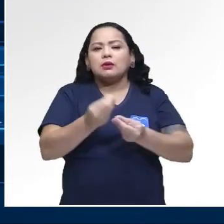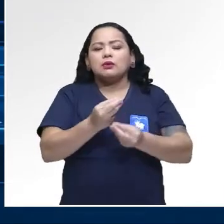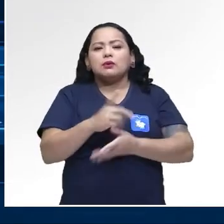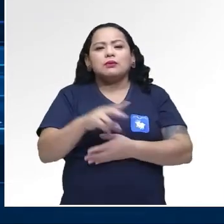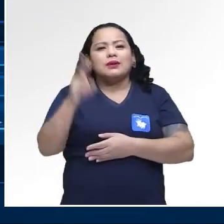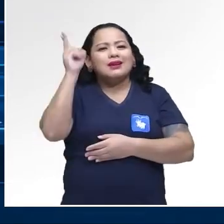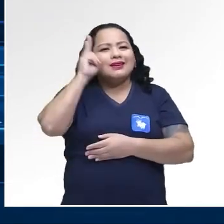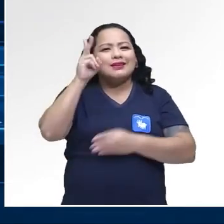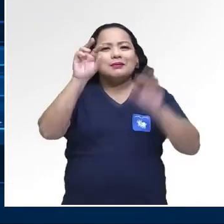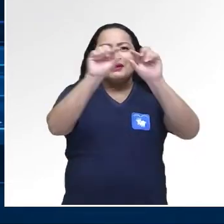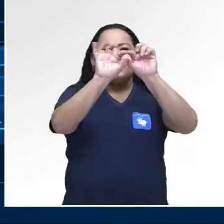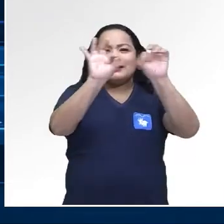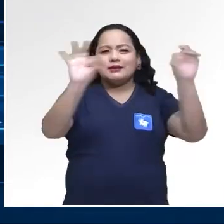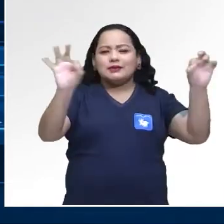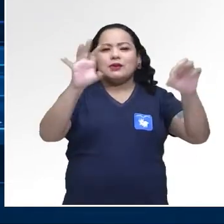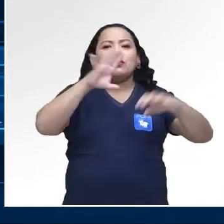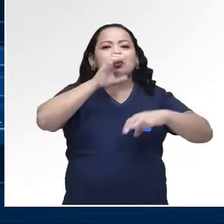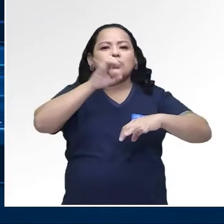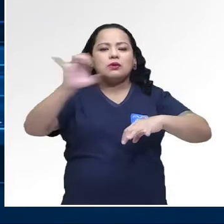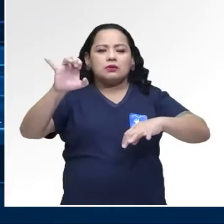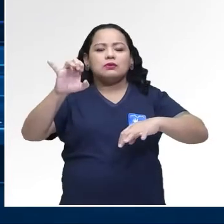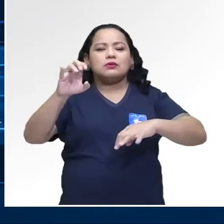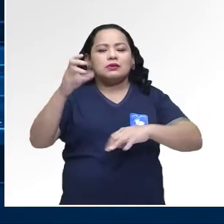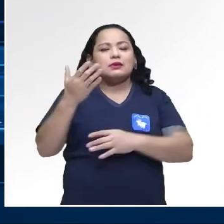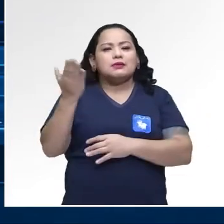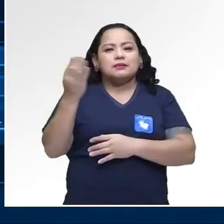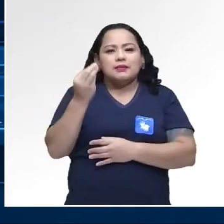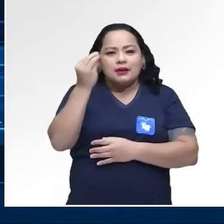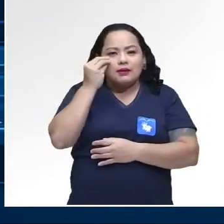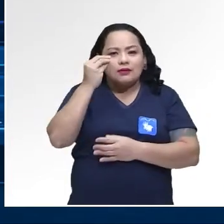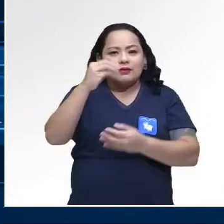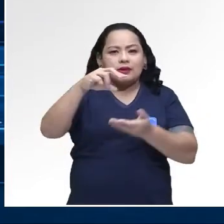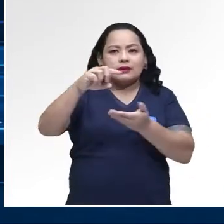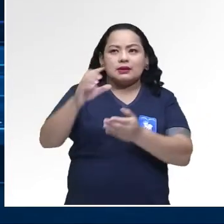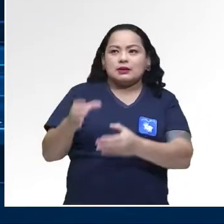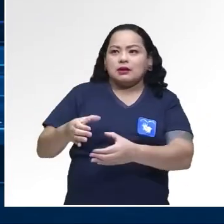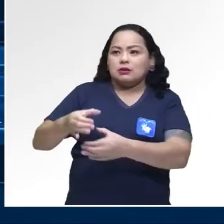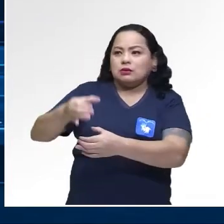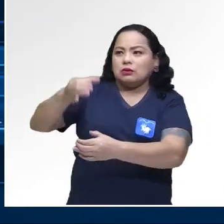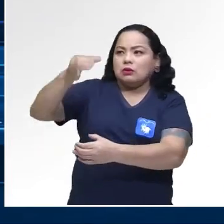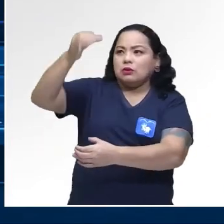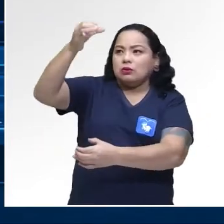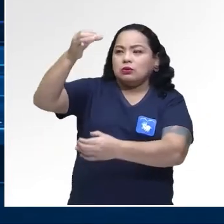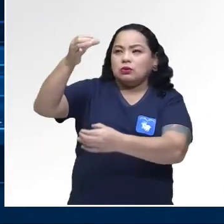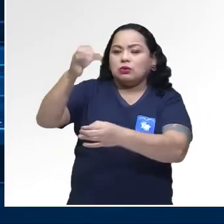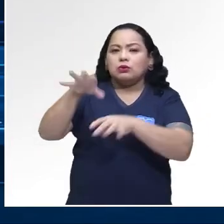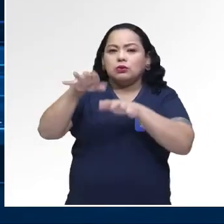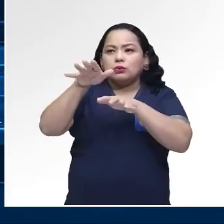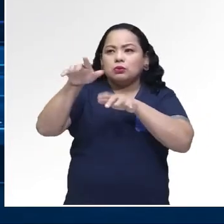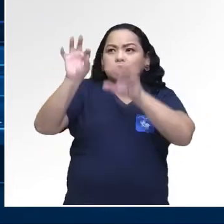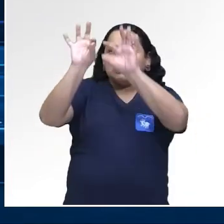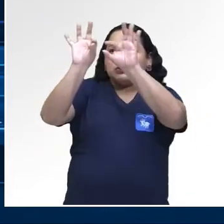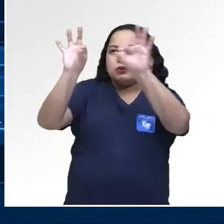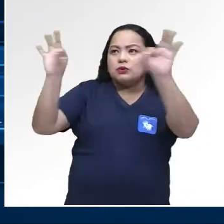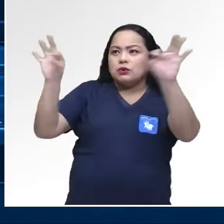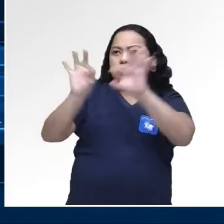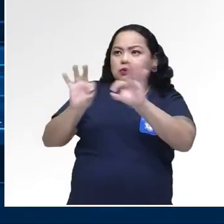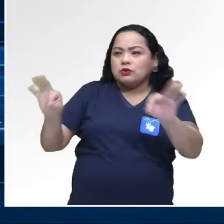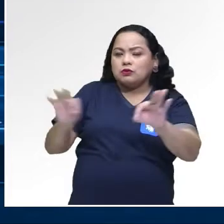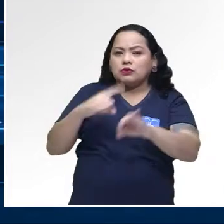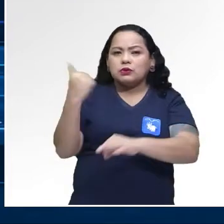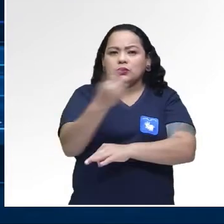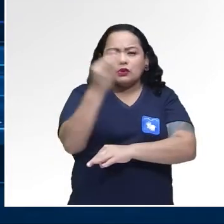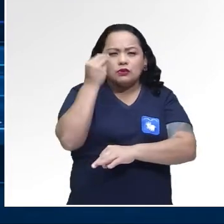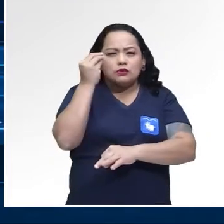fios condutores de energia, A gente observa essas torres aí que estão conduzindo aí esses fios, e se a gente